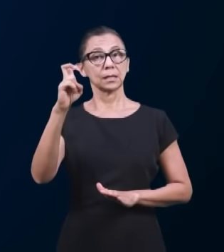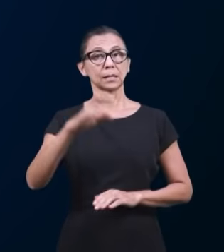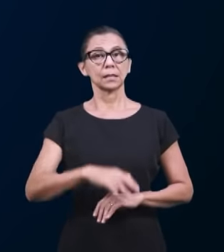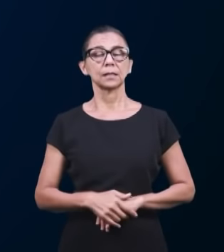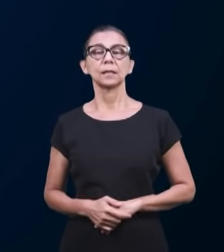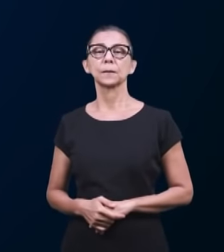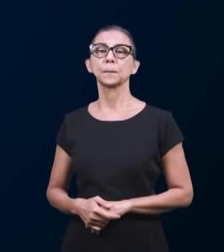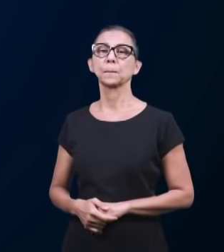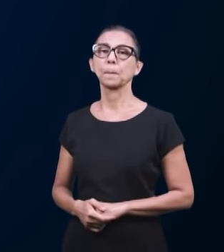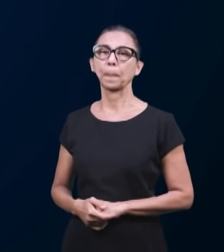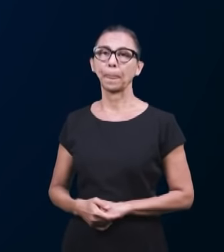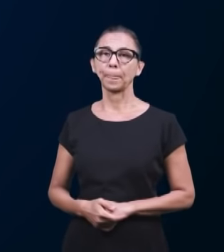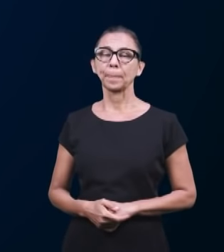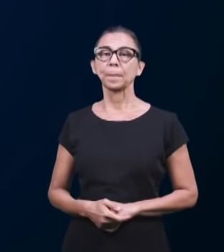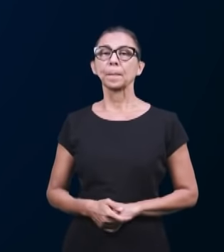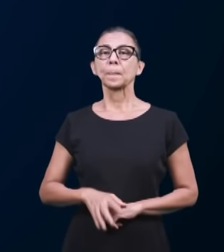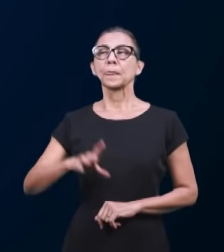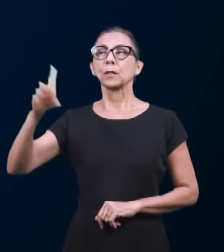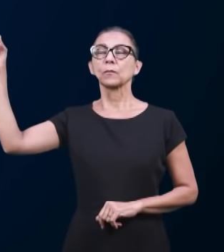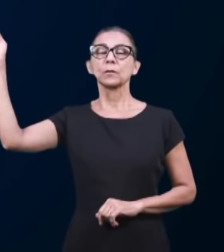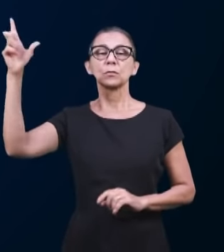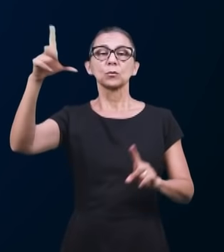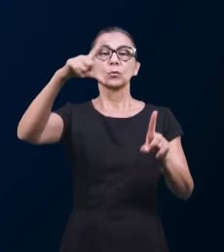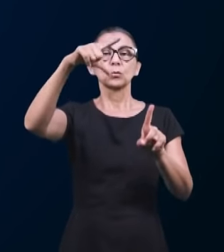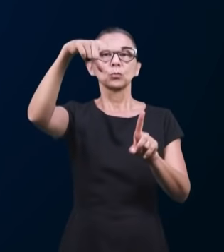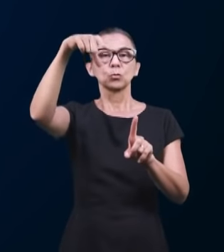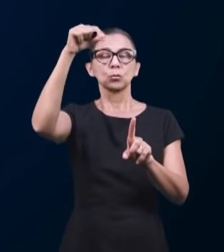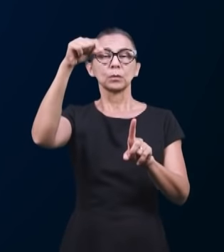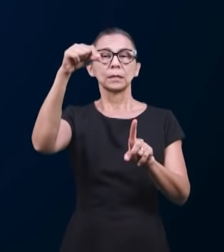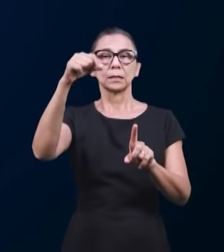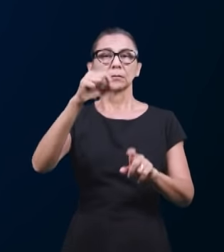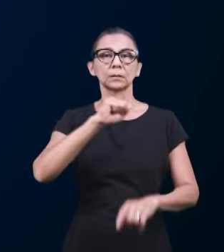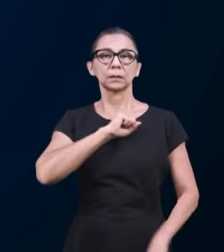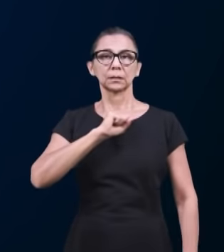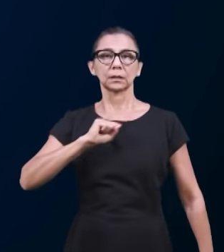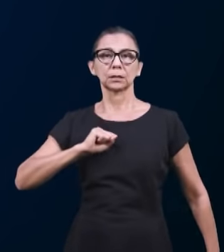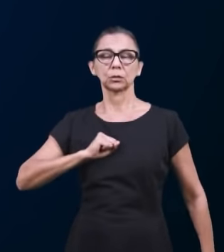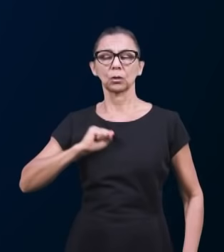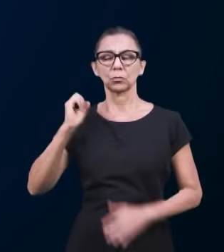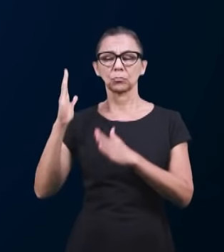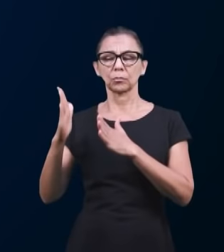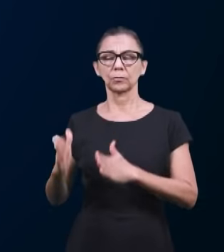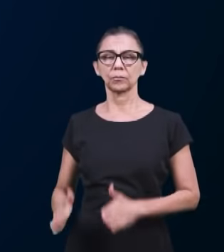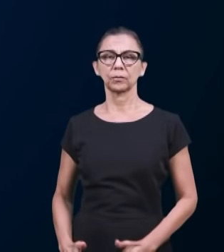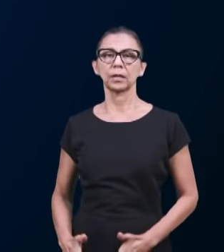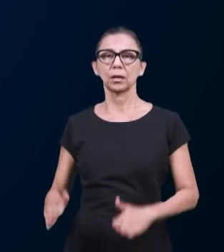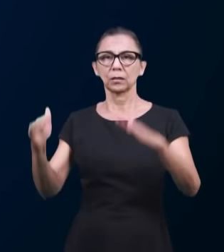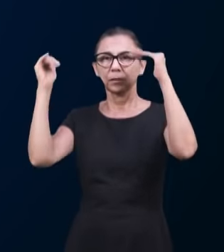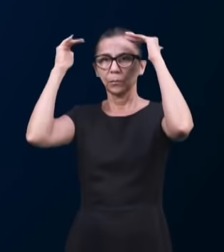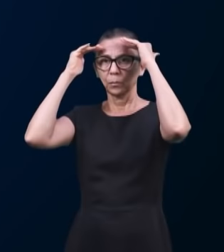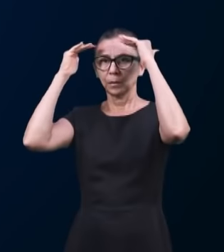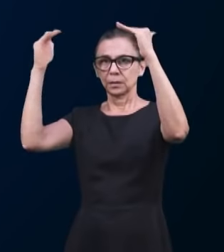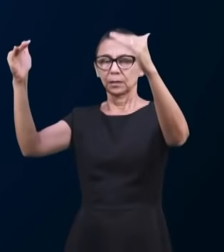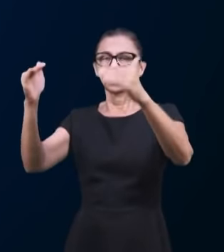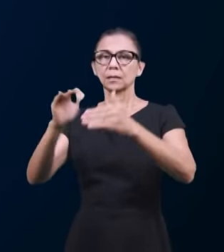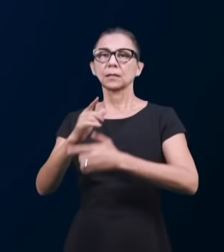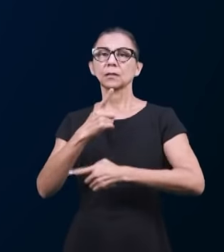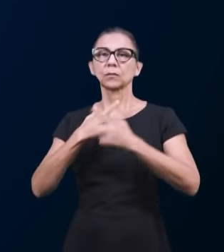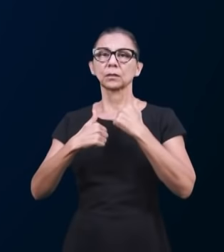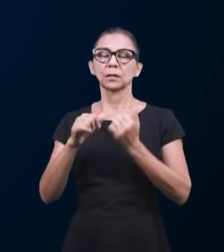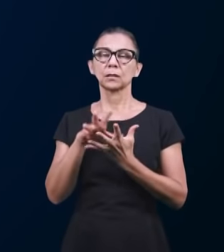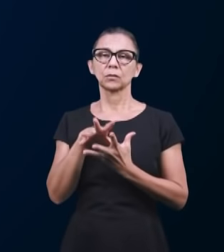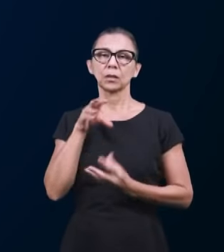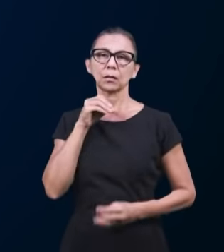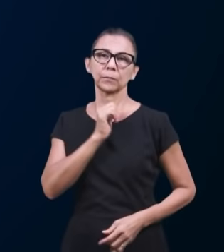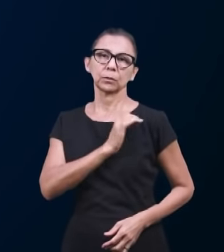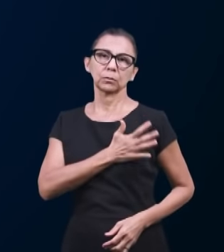eu suscitarei para mim um sacerdote fiel, que obrará segundo o meu coração e a minha alma, e